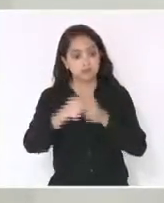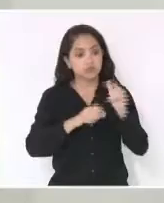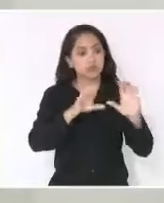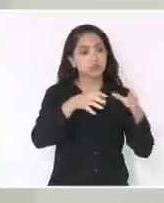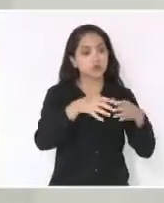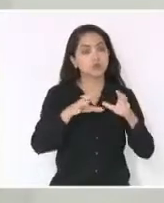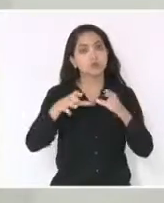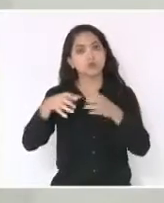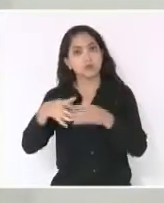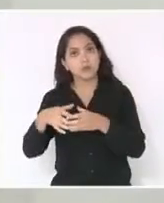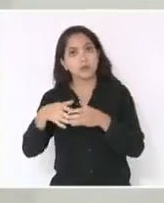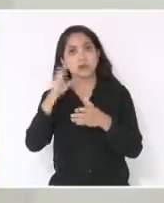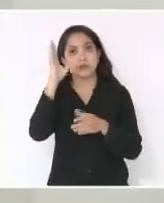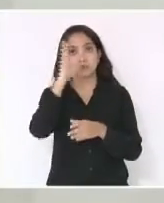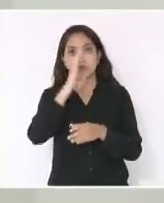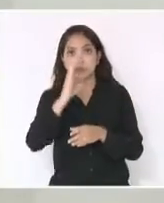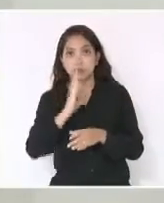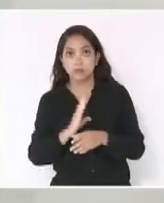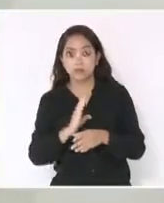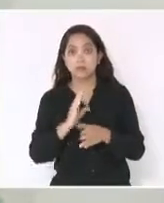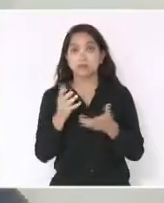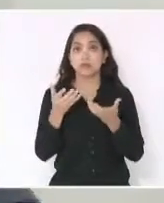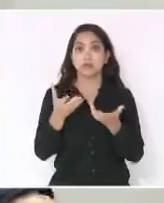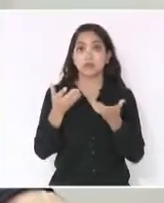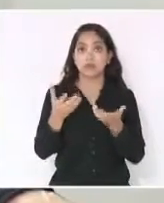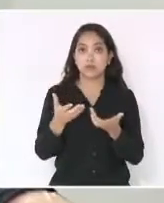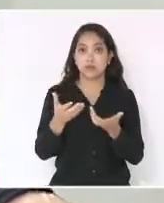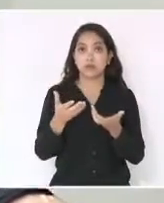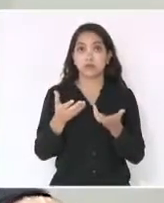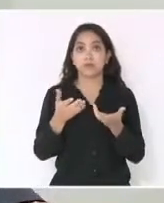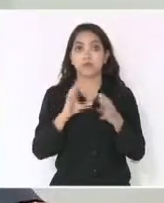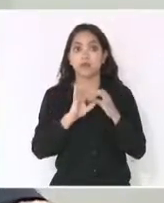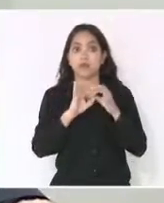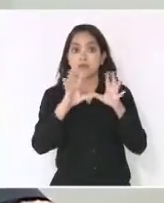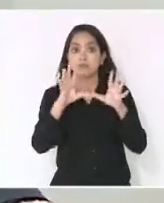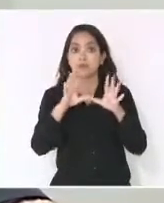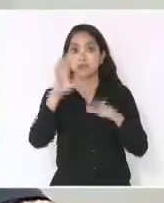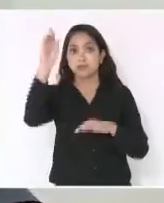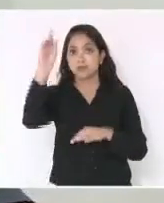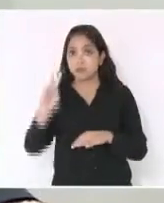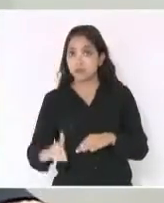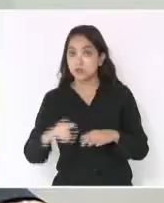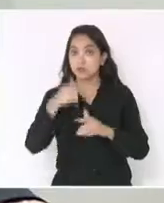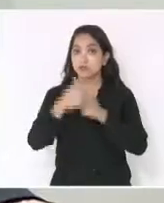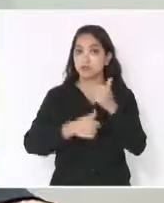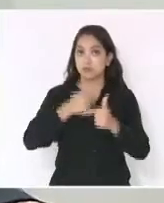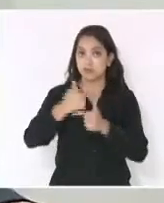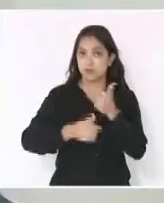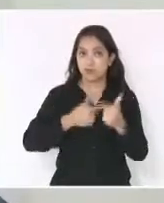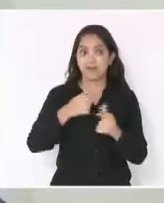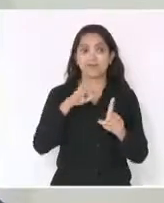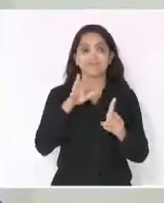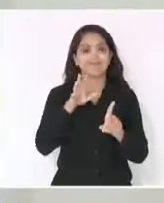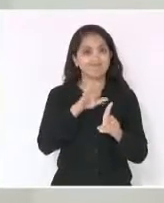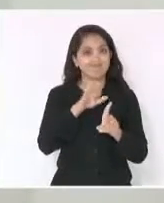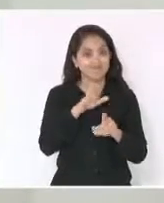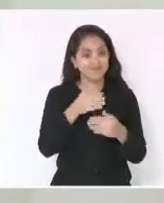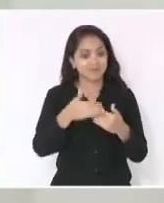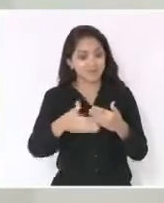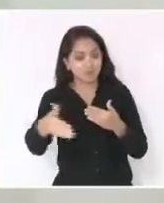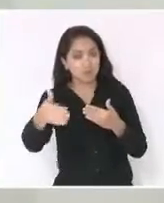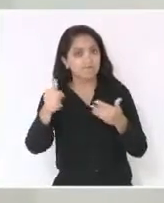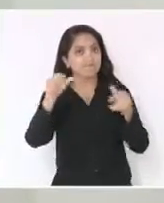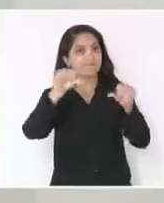em busca também não só da recuperação de direitos trabalhistas que estão ameaçados mas